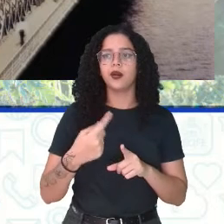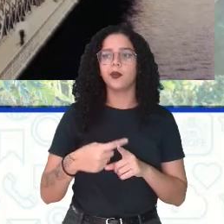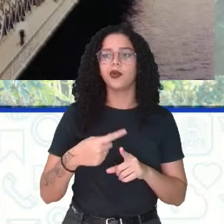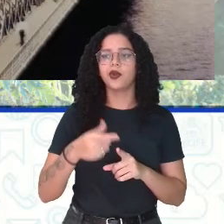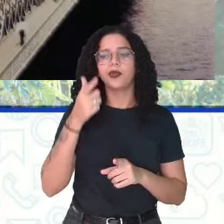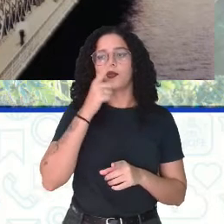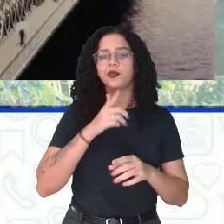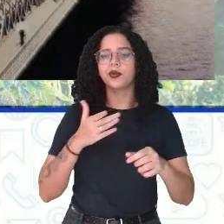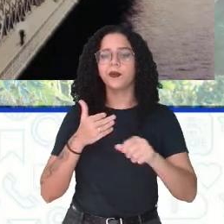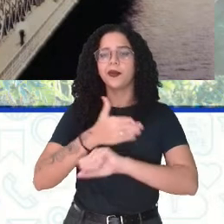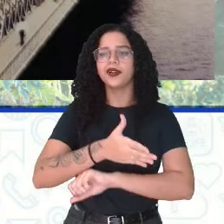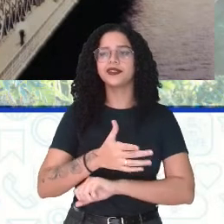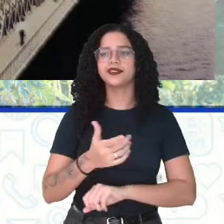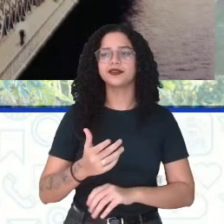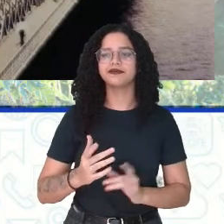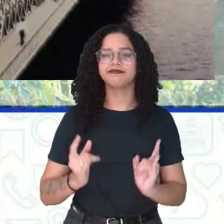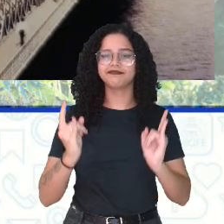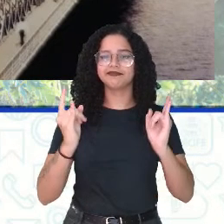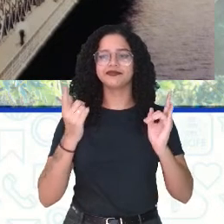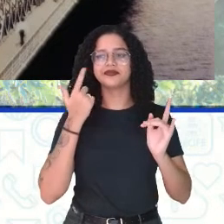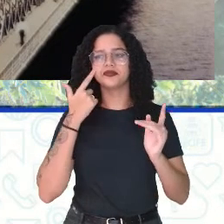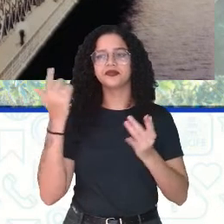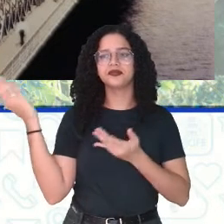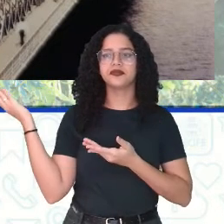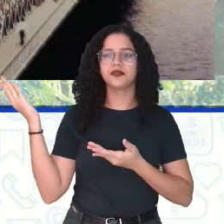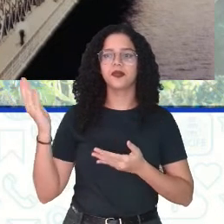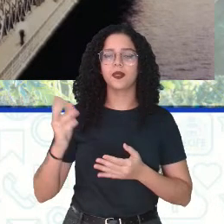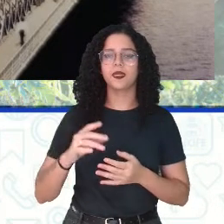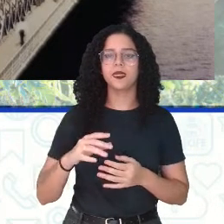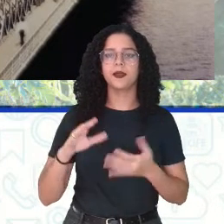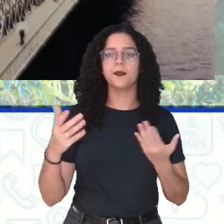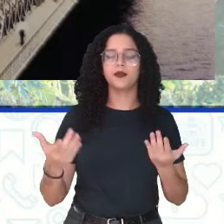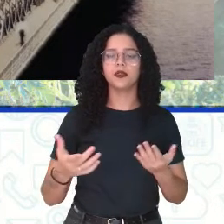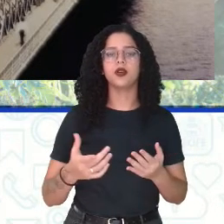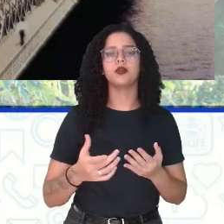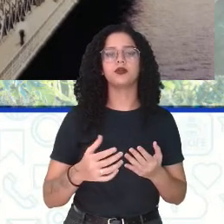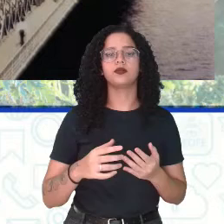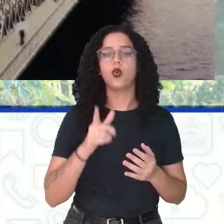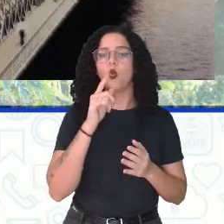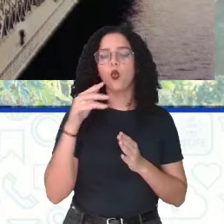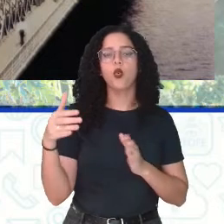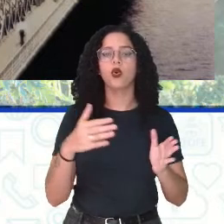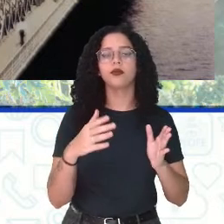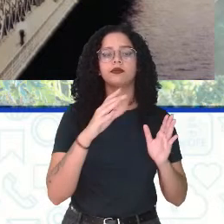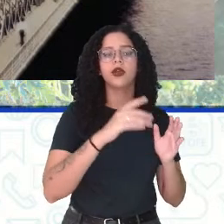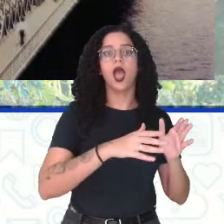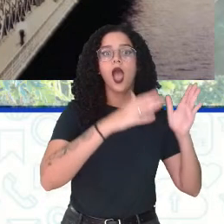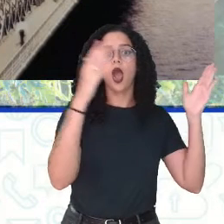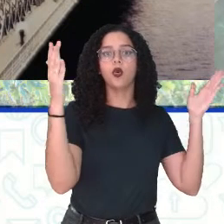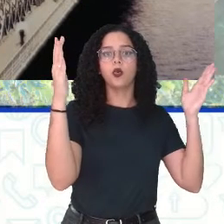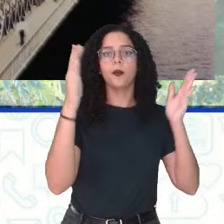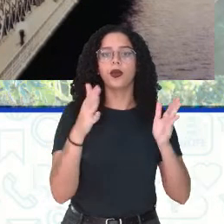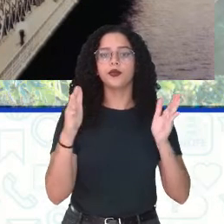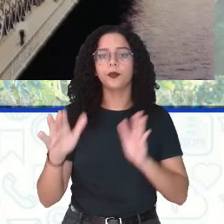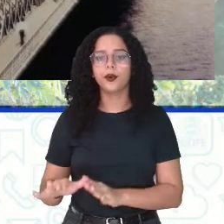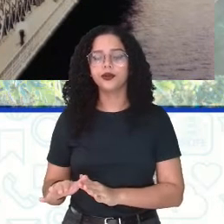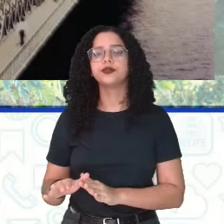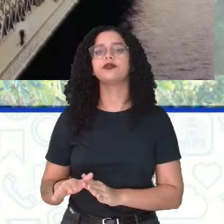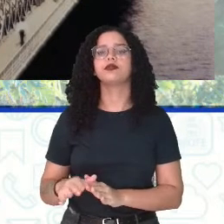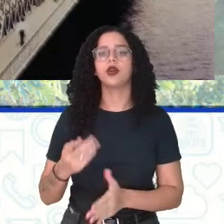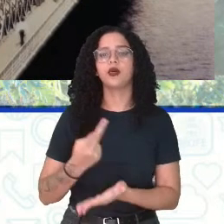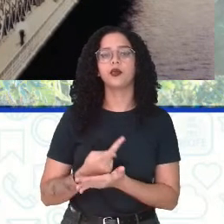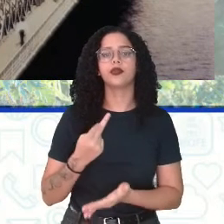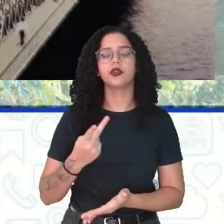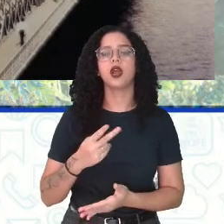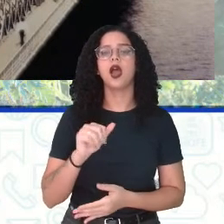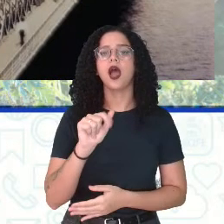não chegar mais, né? Então o Rio Capibaribe, ó, é dividido em alto, médio e baixo Capibaribe. Ele da nascente a Foz, o rio corre o